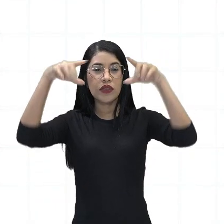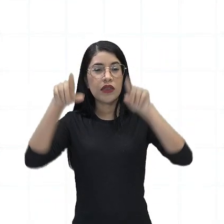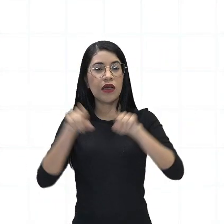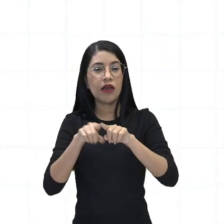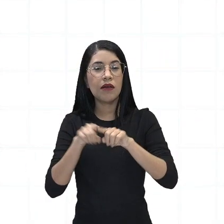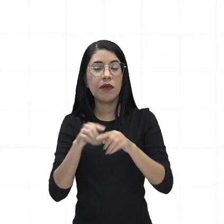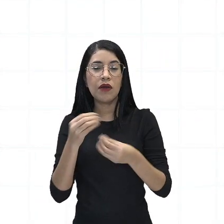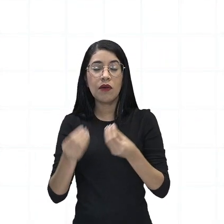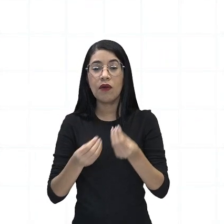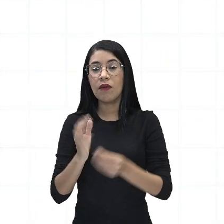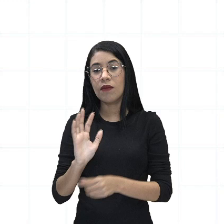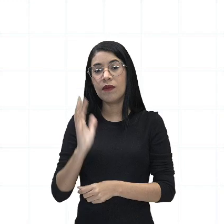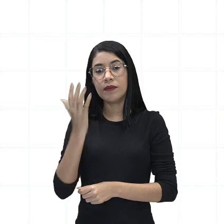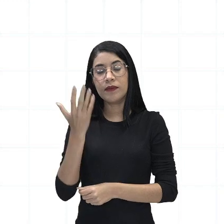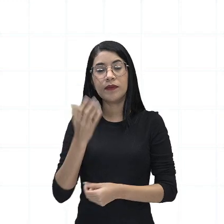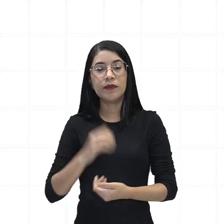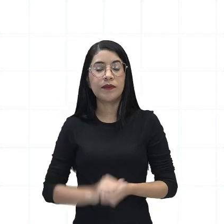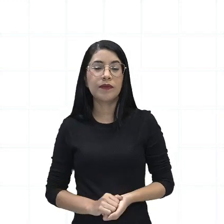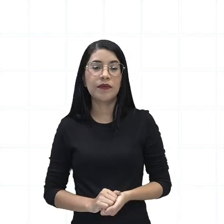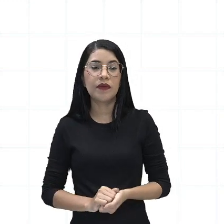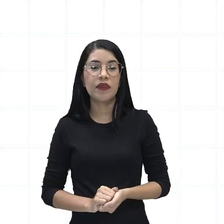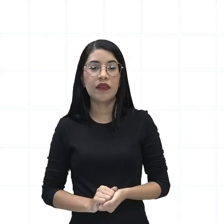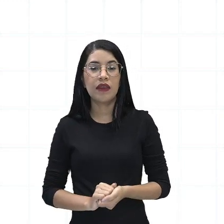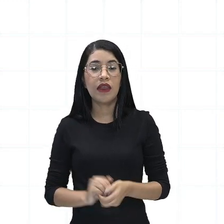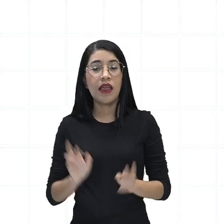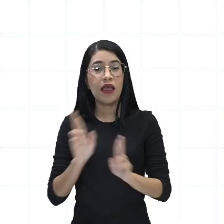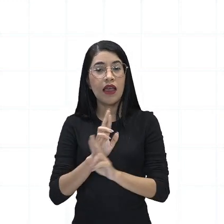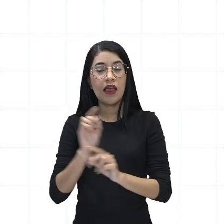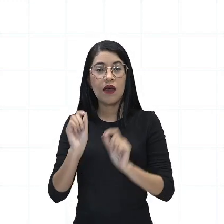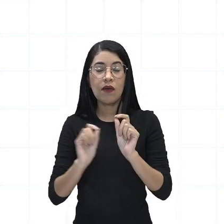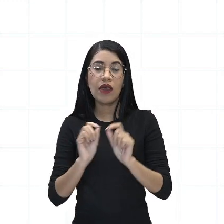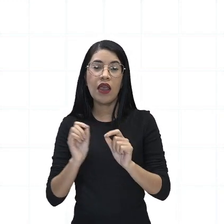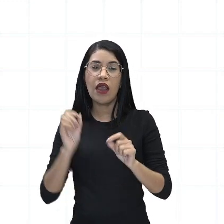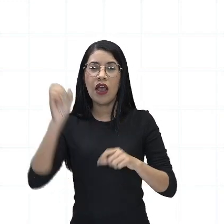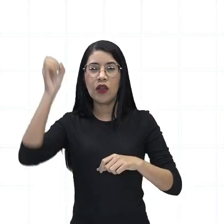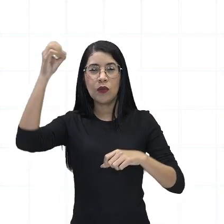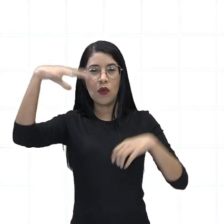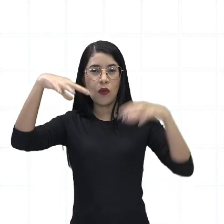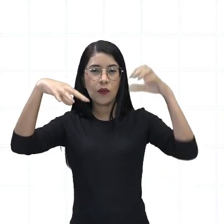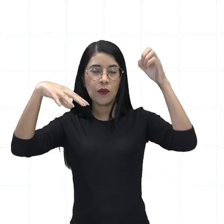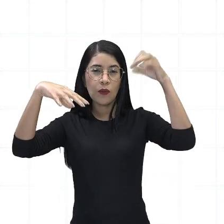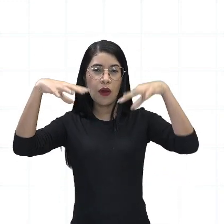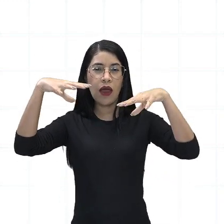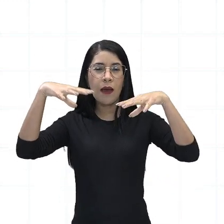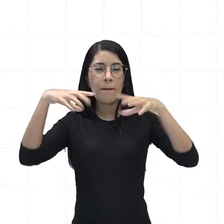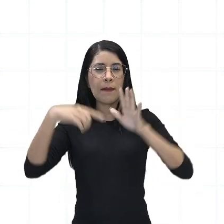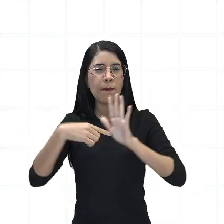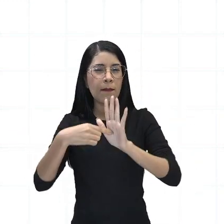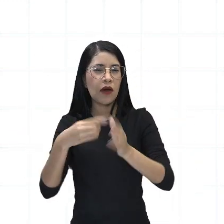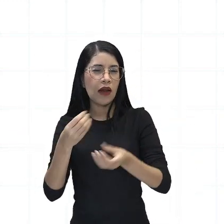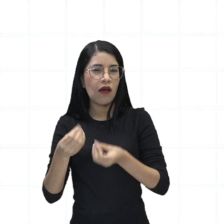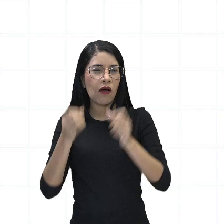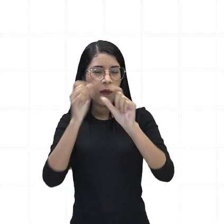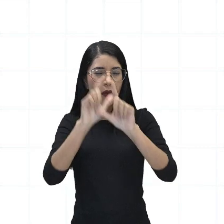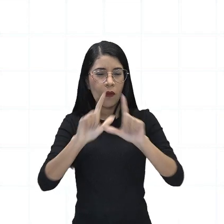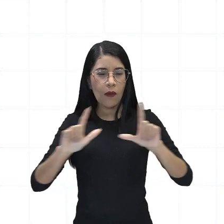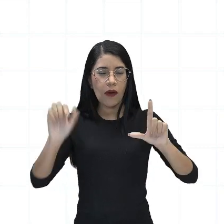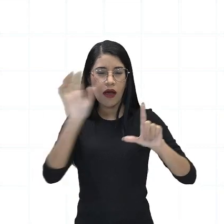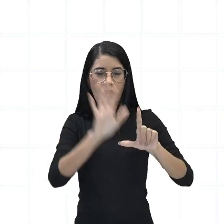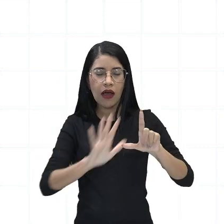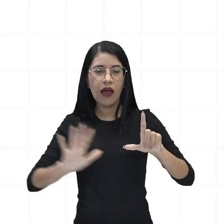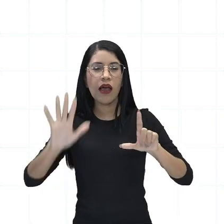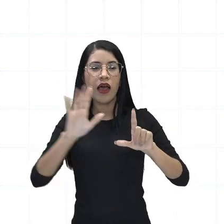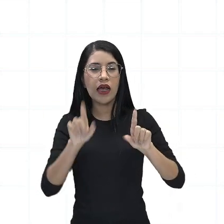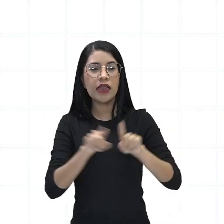da iluminação no teatro. Refere-se ao uso de luzes para criar atmosfera destacar elementos